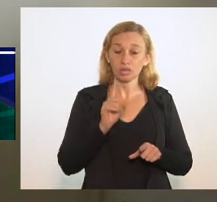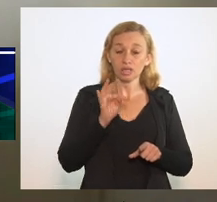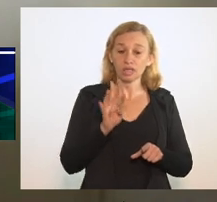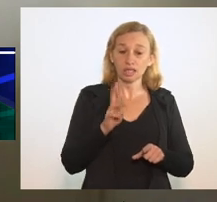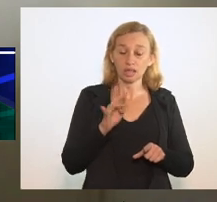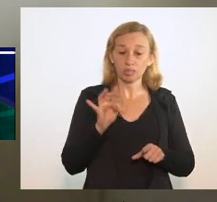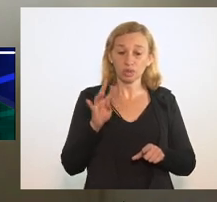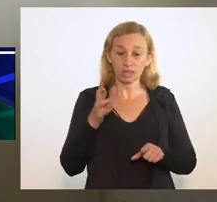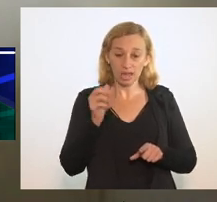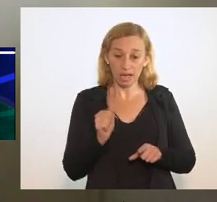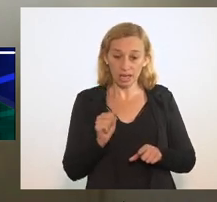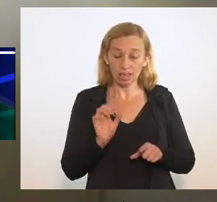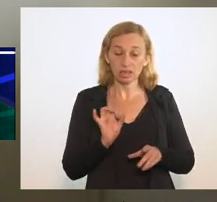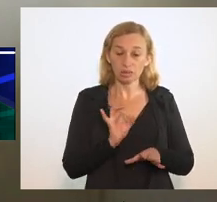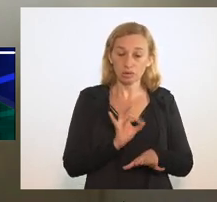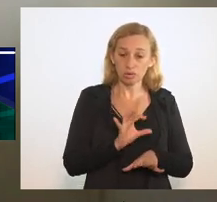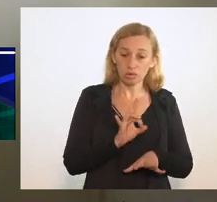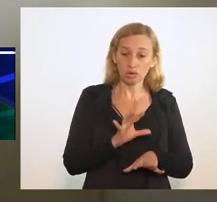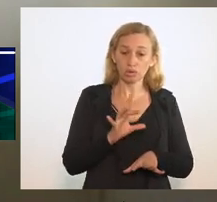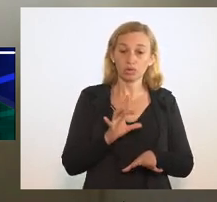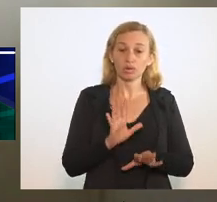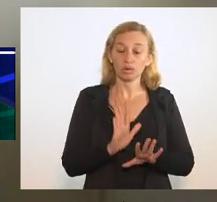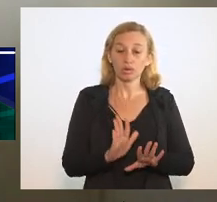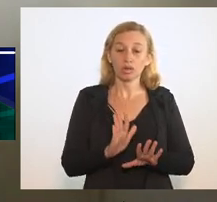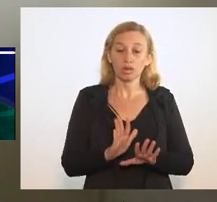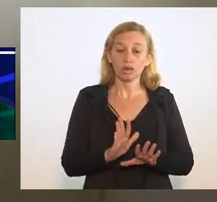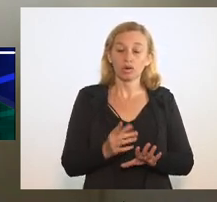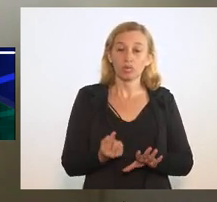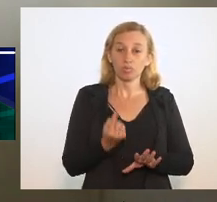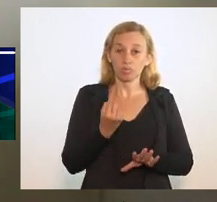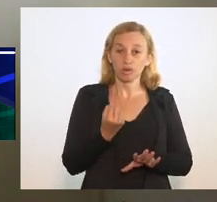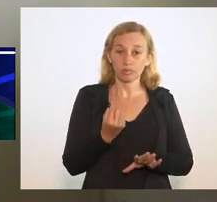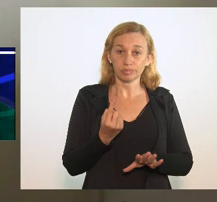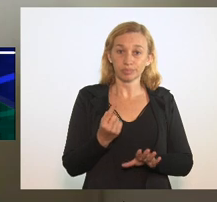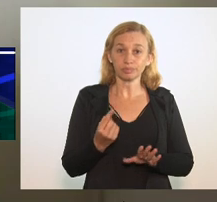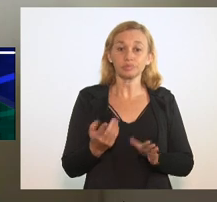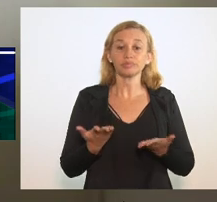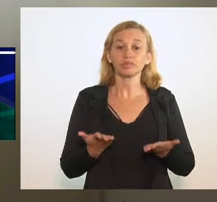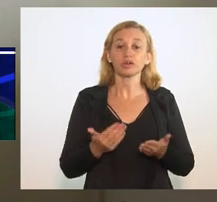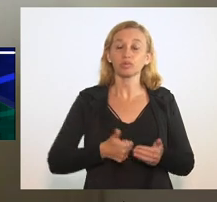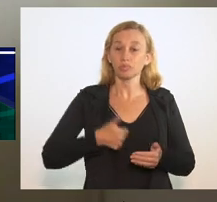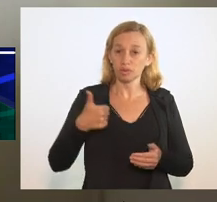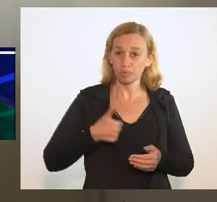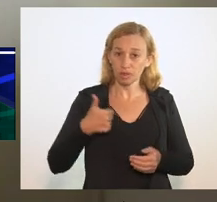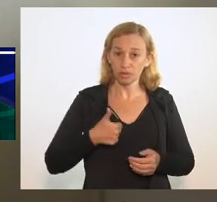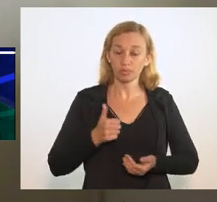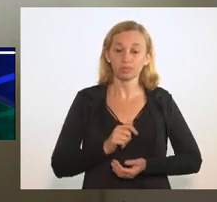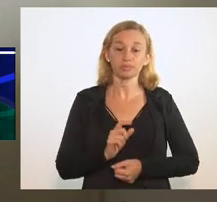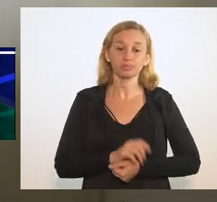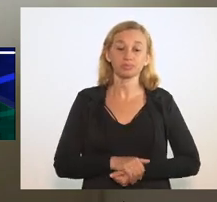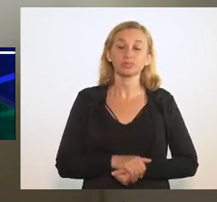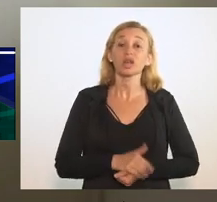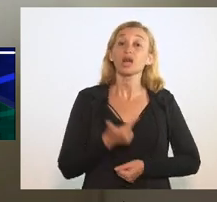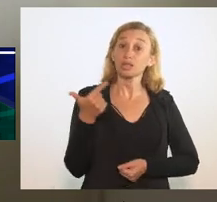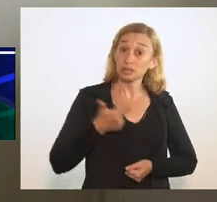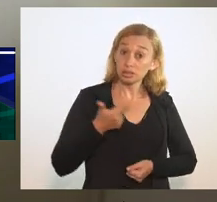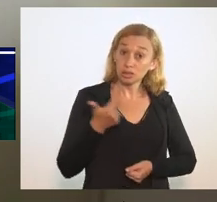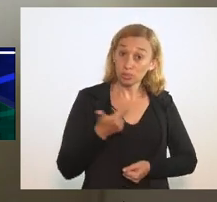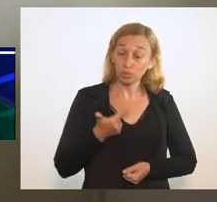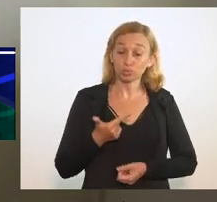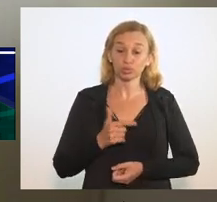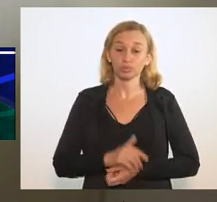a sonegação só prescreve em uma década. Então, este é o primeiro ponto. Segundo